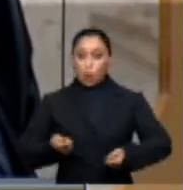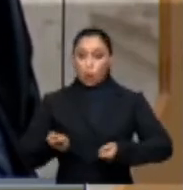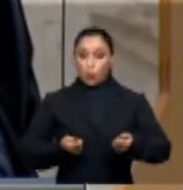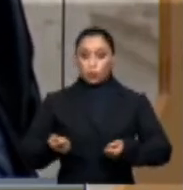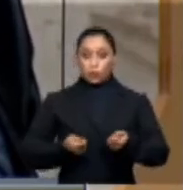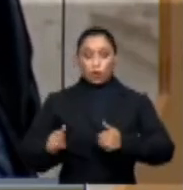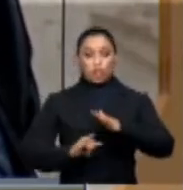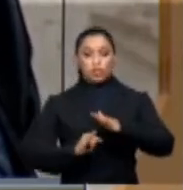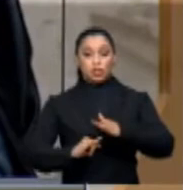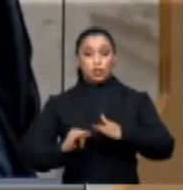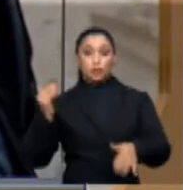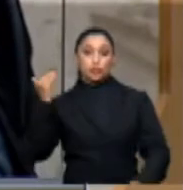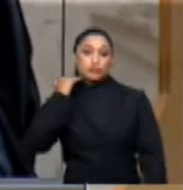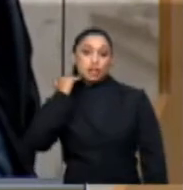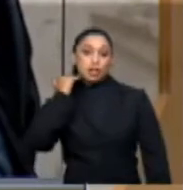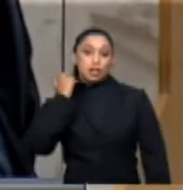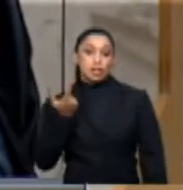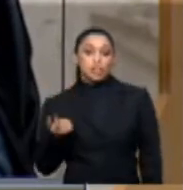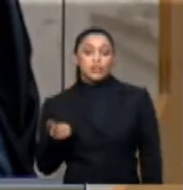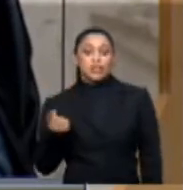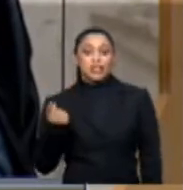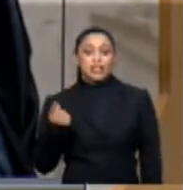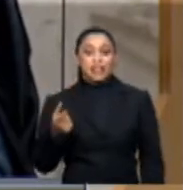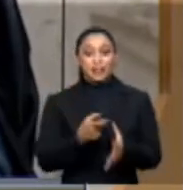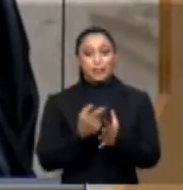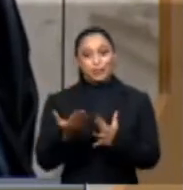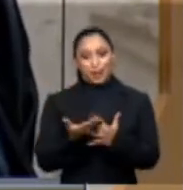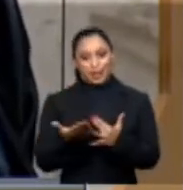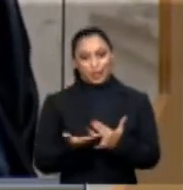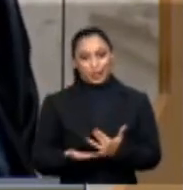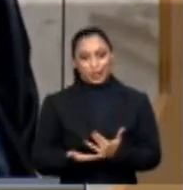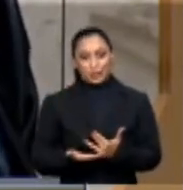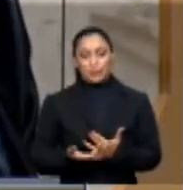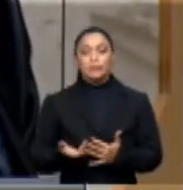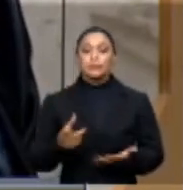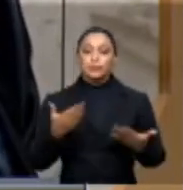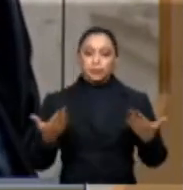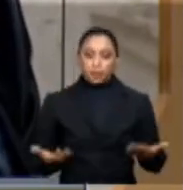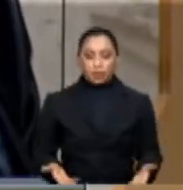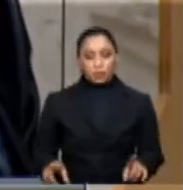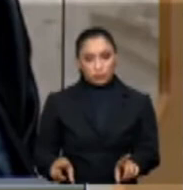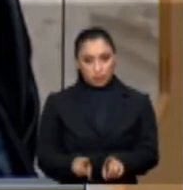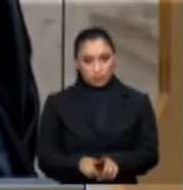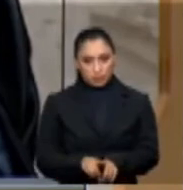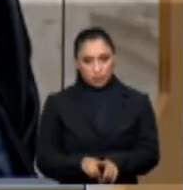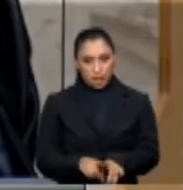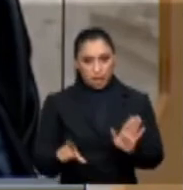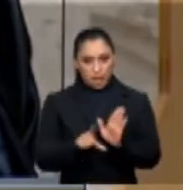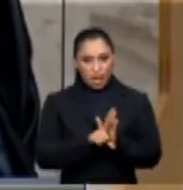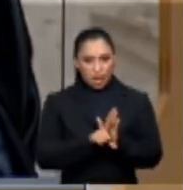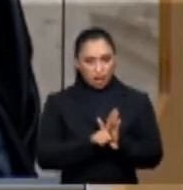das instituições financeiras depositárias dos precatórios. Sustenta-se, ademais, que a lei